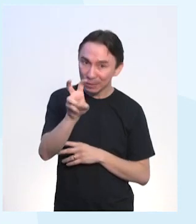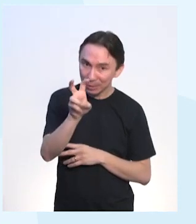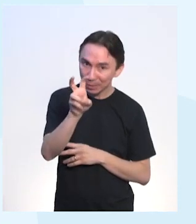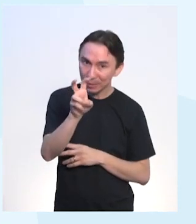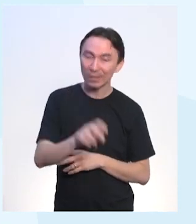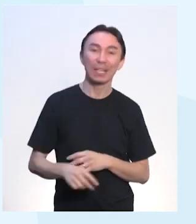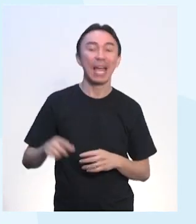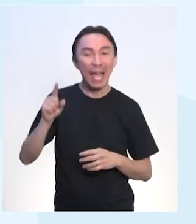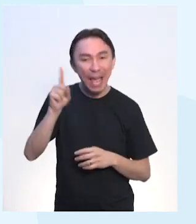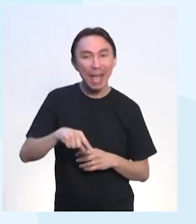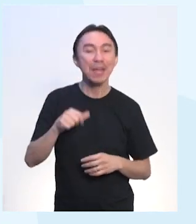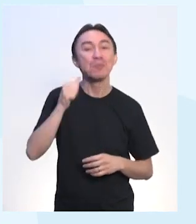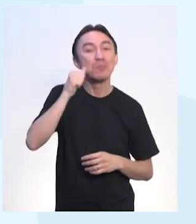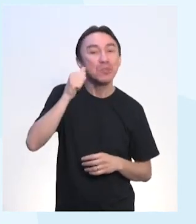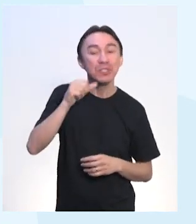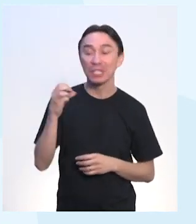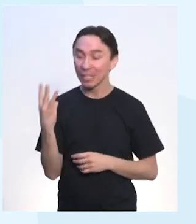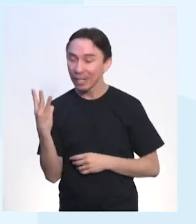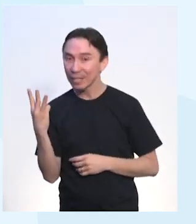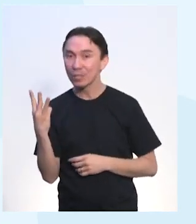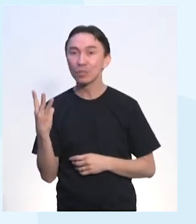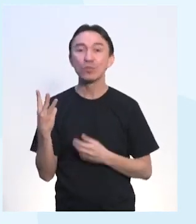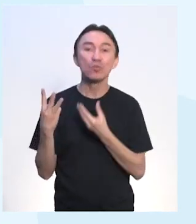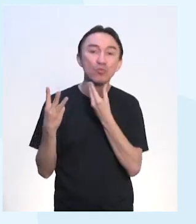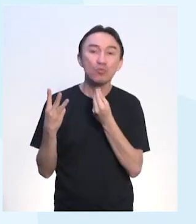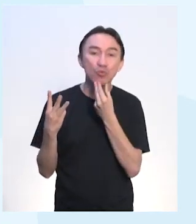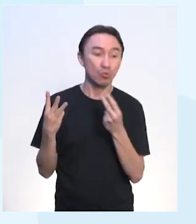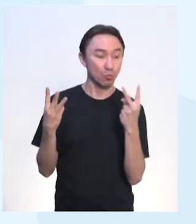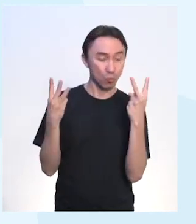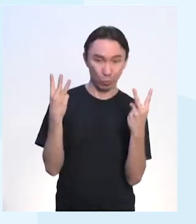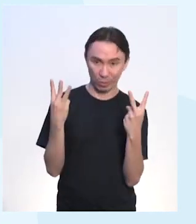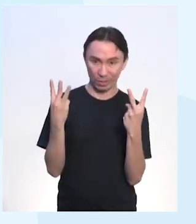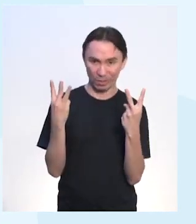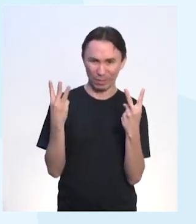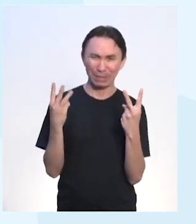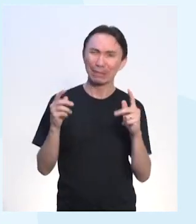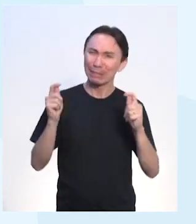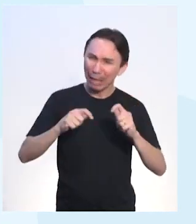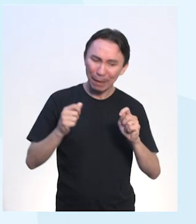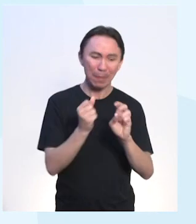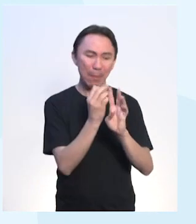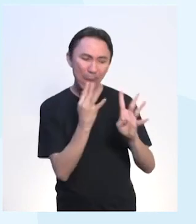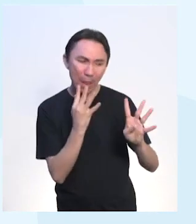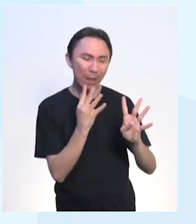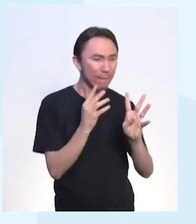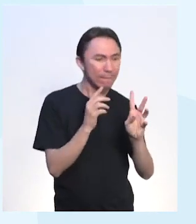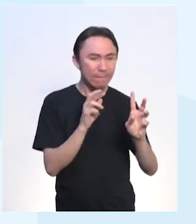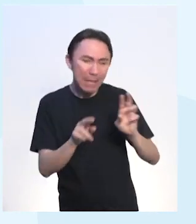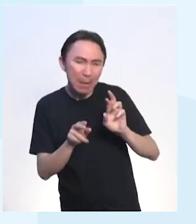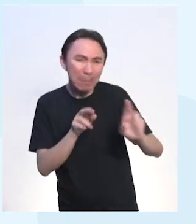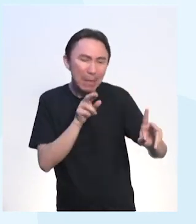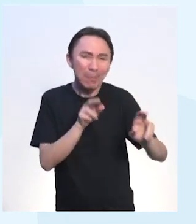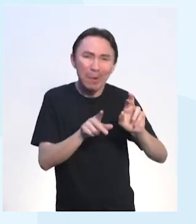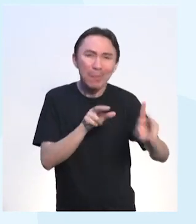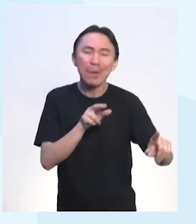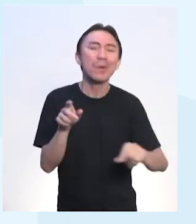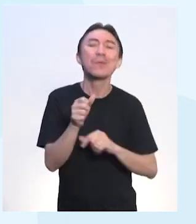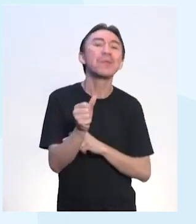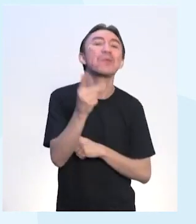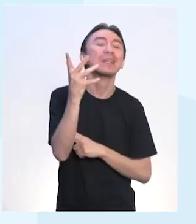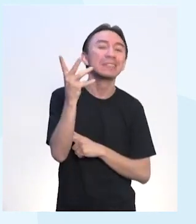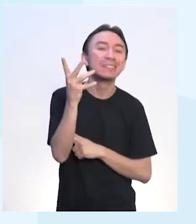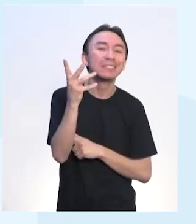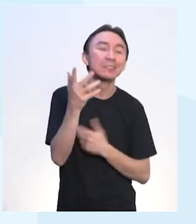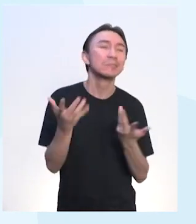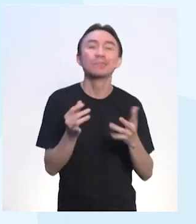3 meninas e 2 meninos, quantas filas diferentes poderão ser formadas